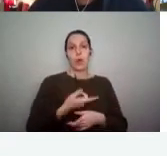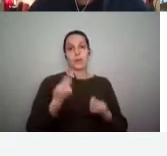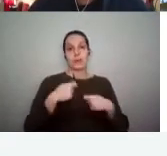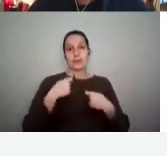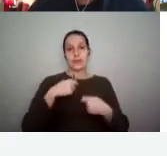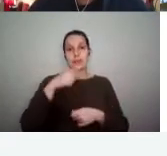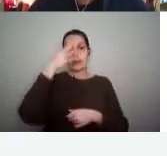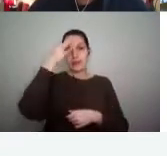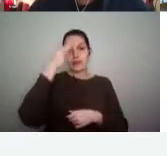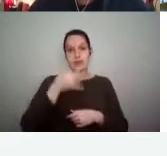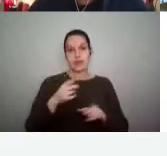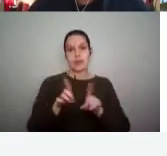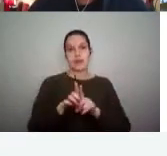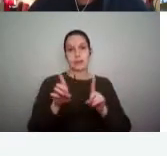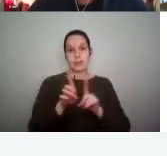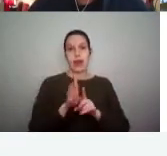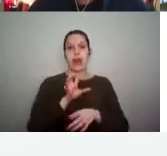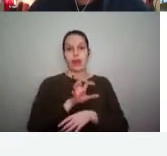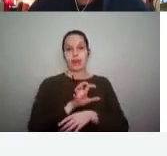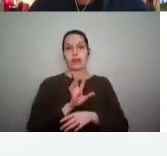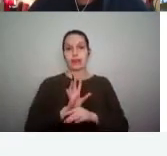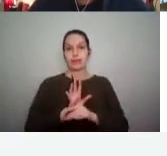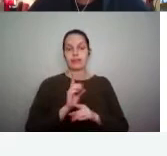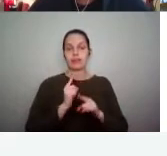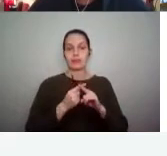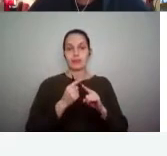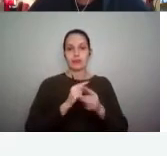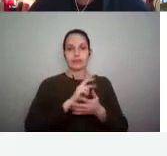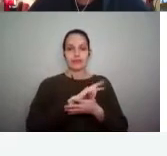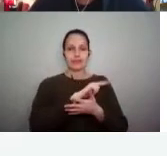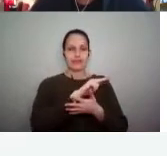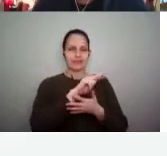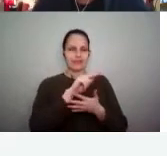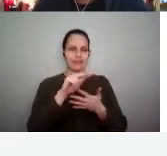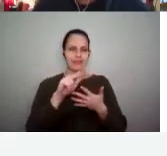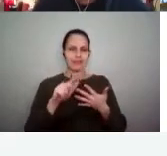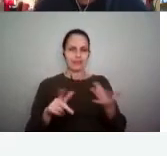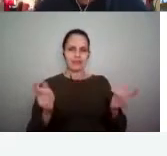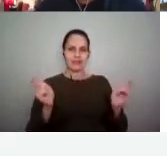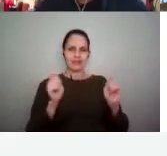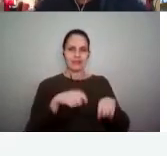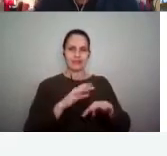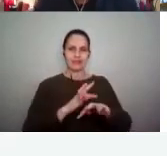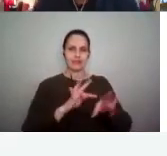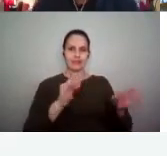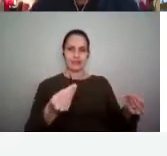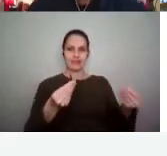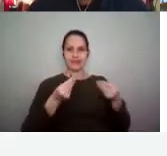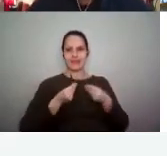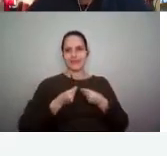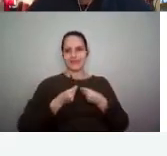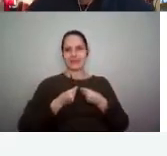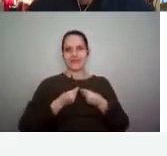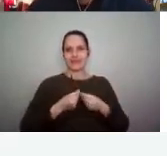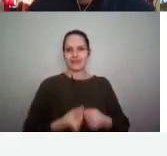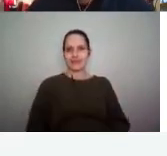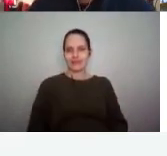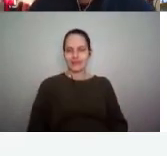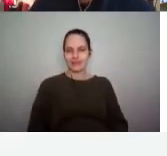porque são as múltiplas possibilidades da tecnologia, né? Pode passar.